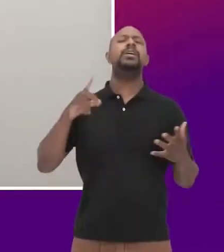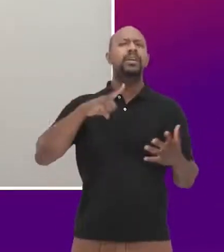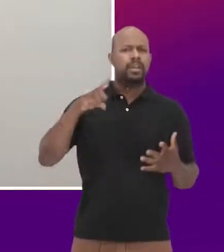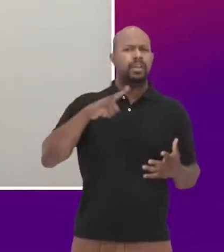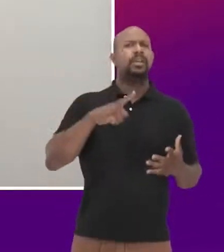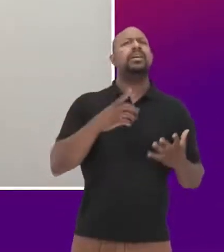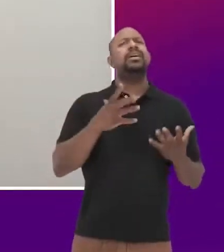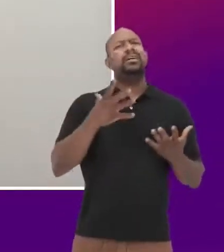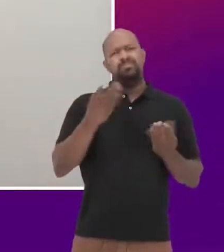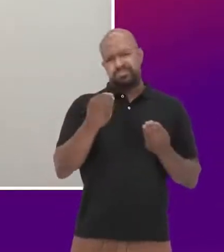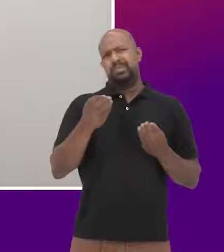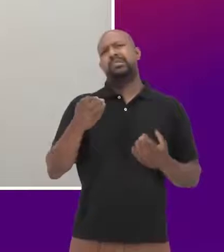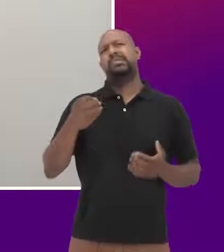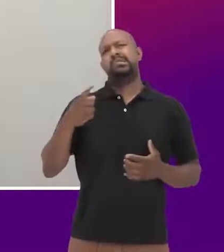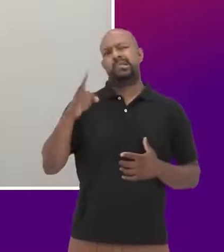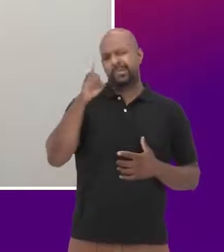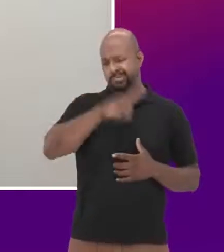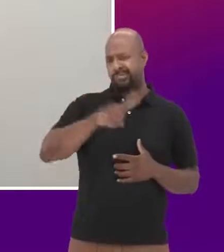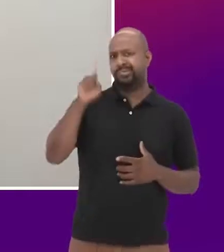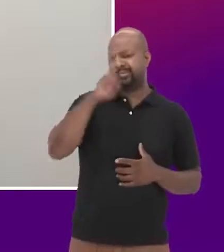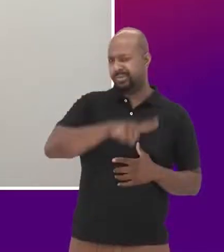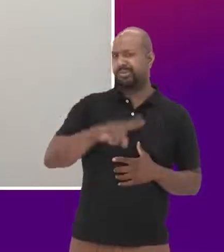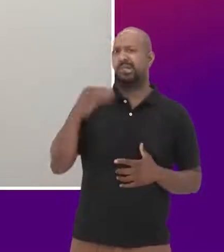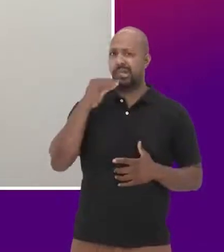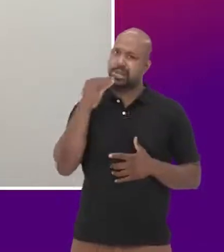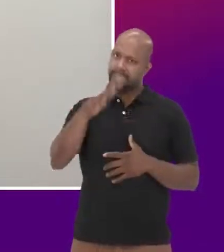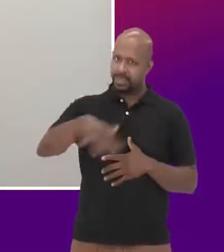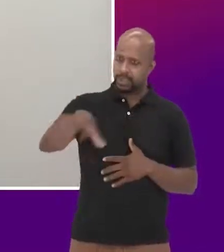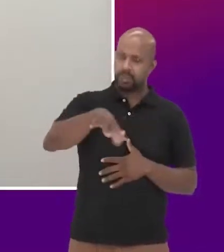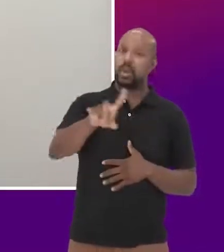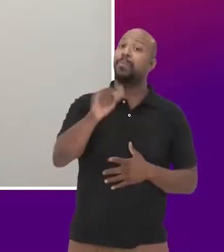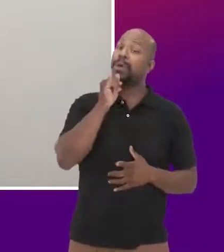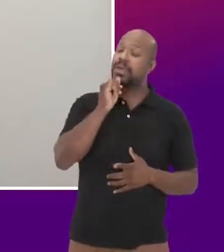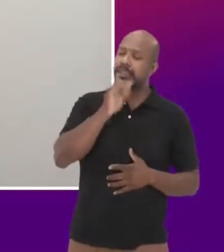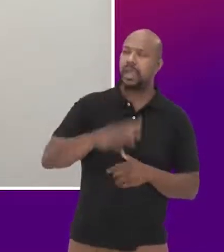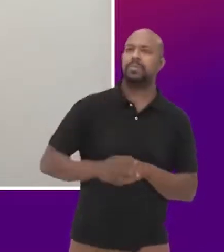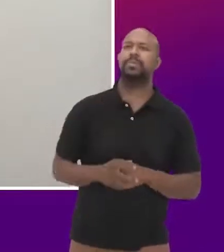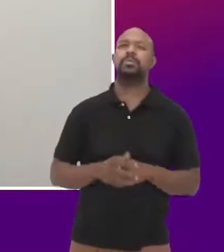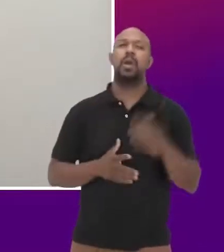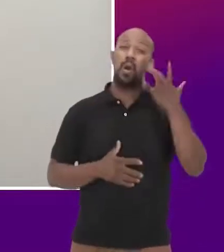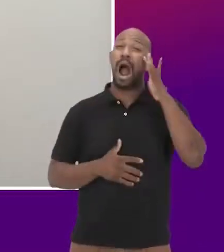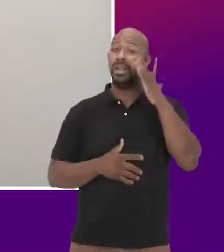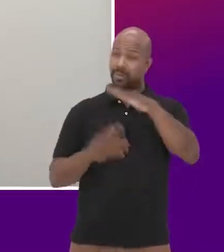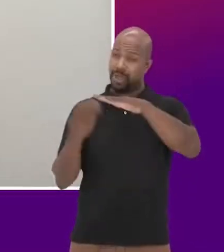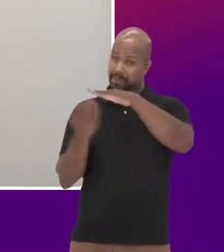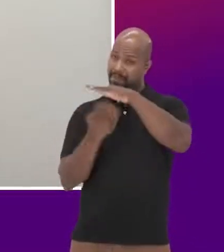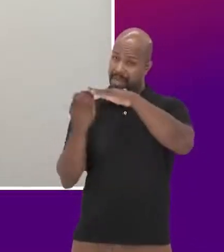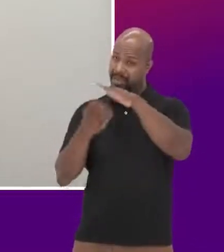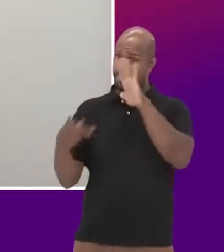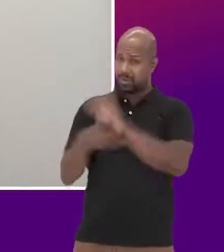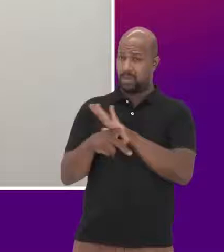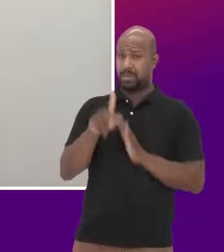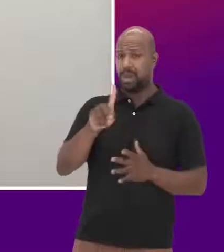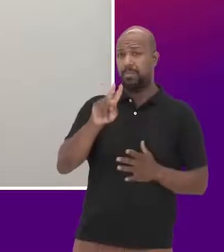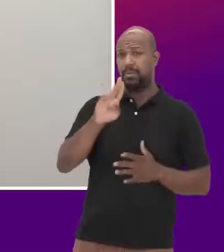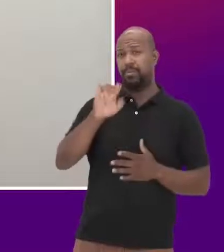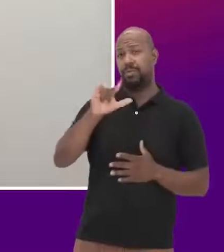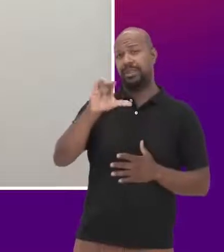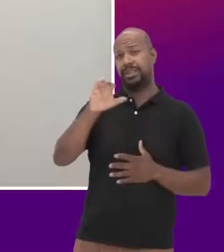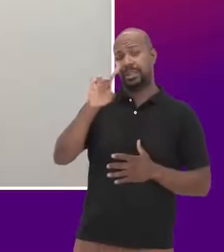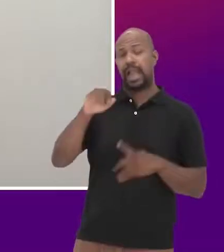Existem grandes defeitos nesse universo, por exemplo, eu acho que uma agência de publicidade que